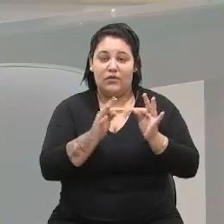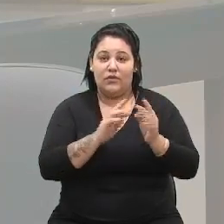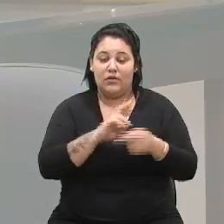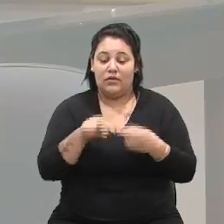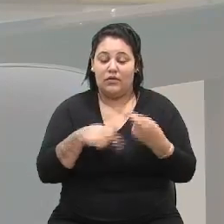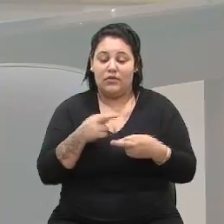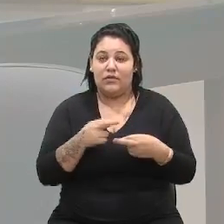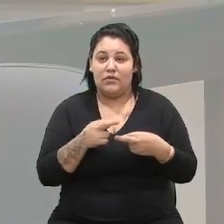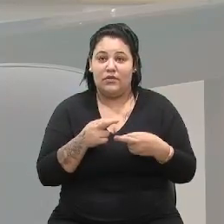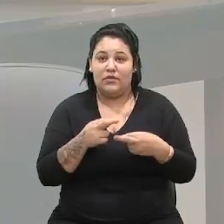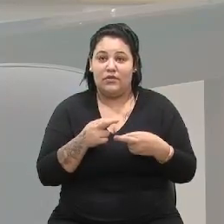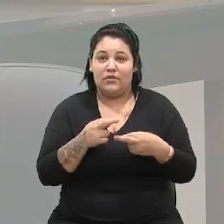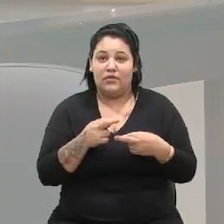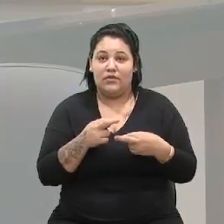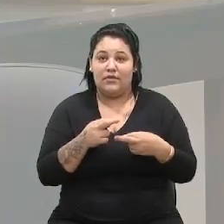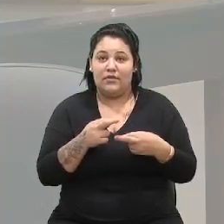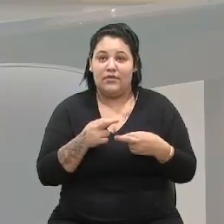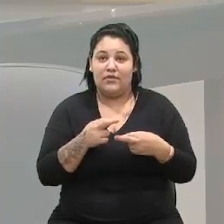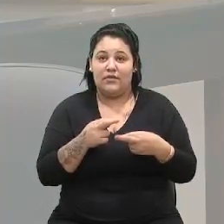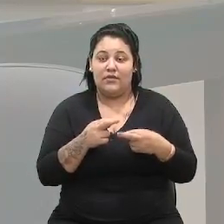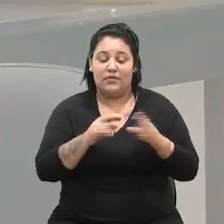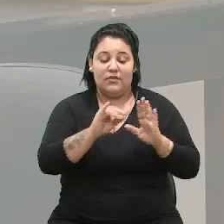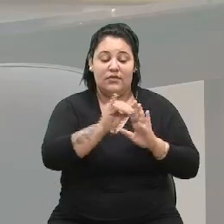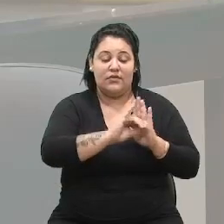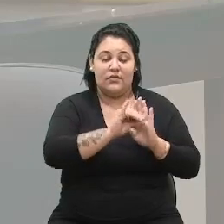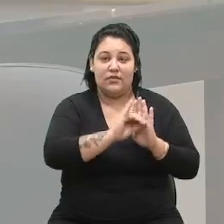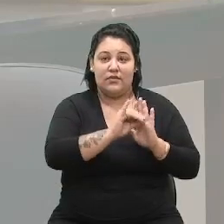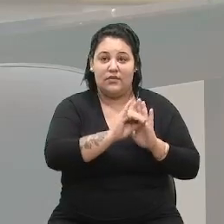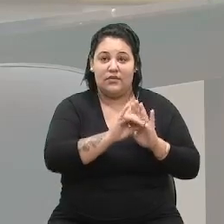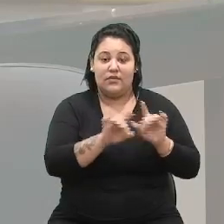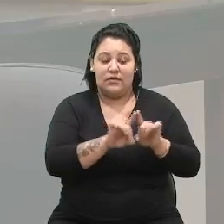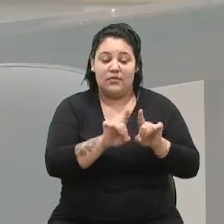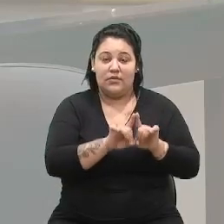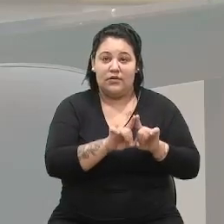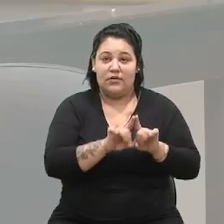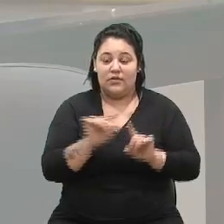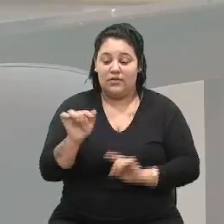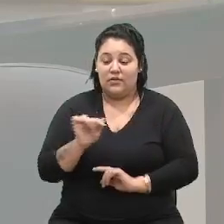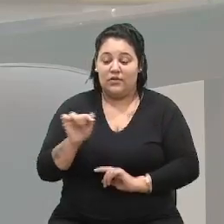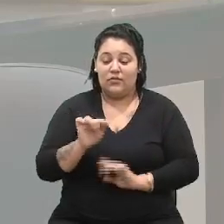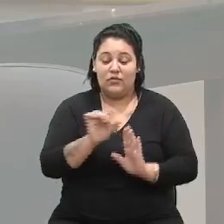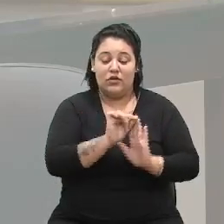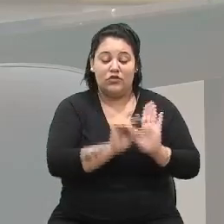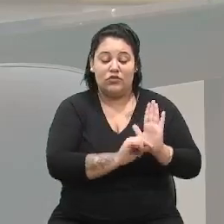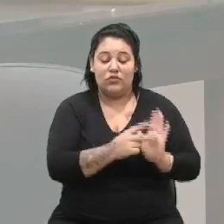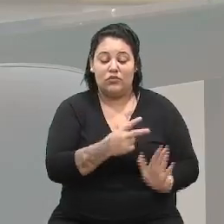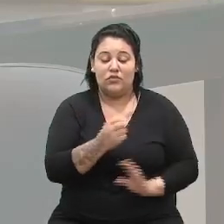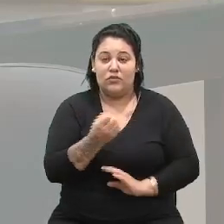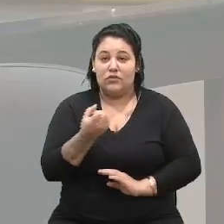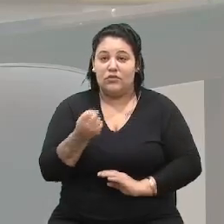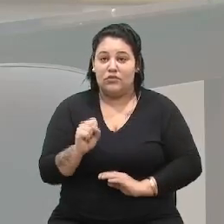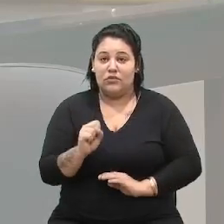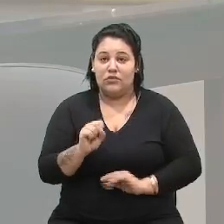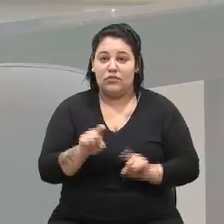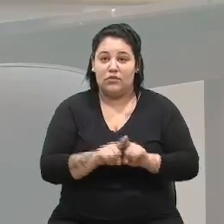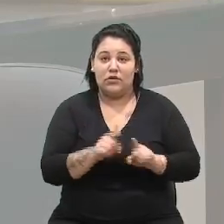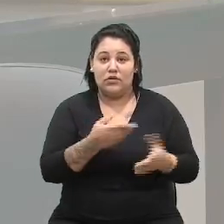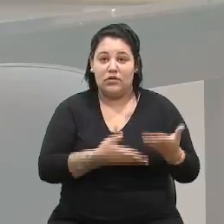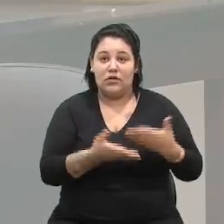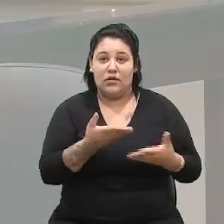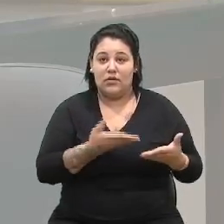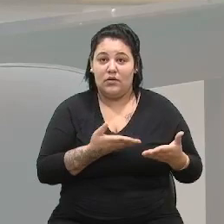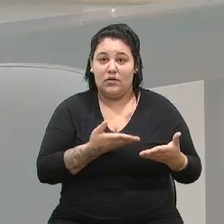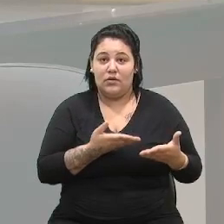acréscimo de inciso 7º do artigo 208, que trata também